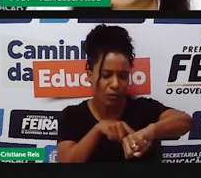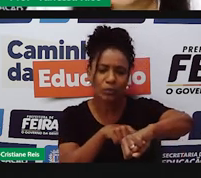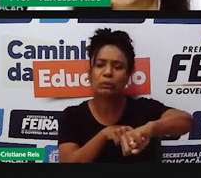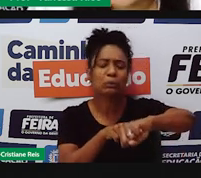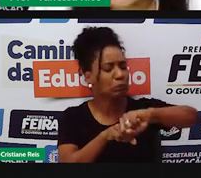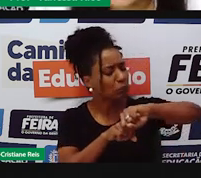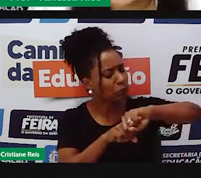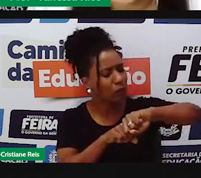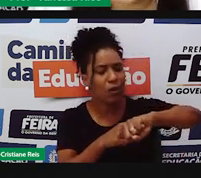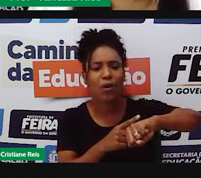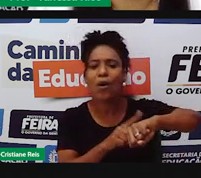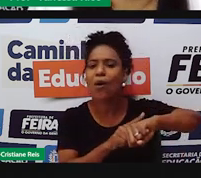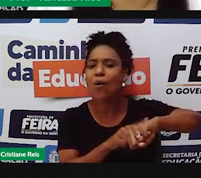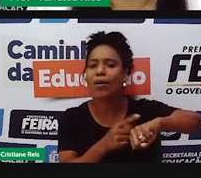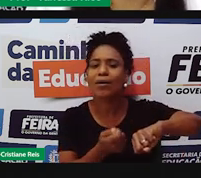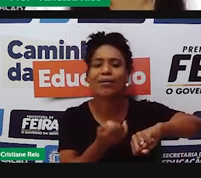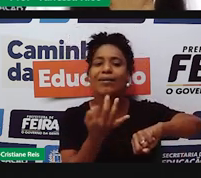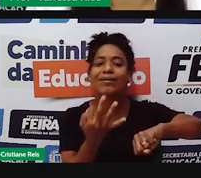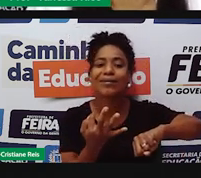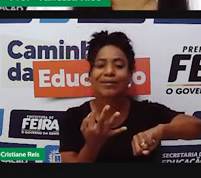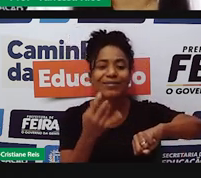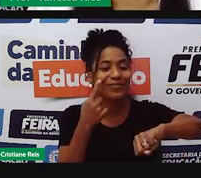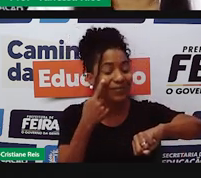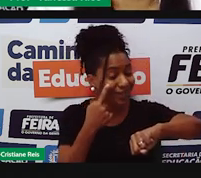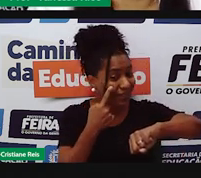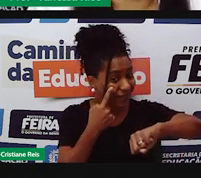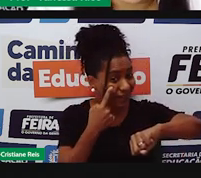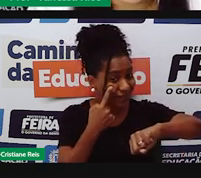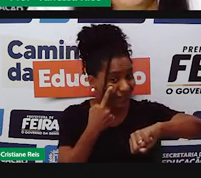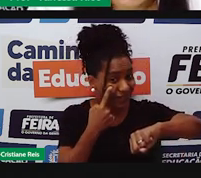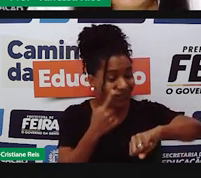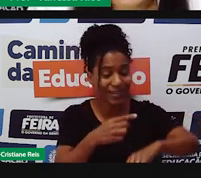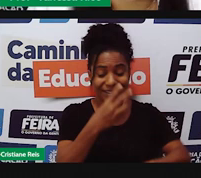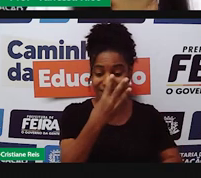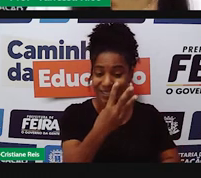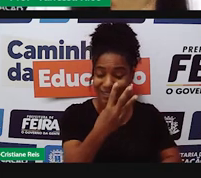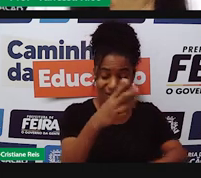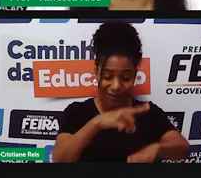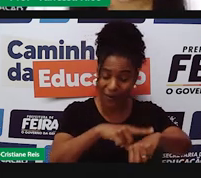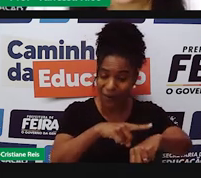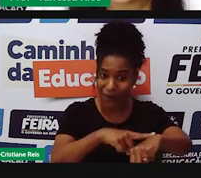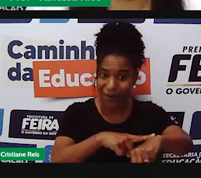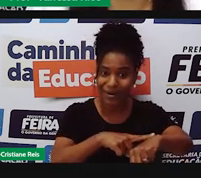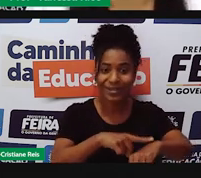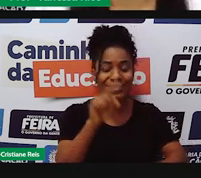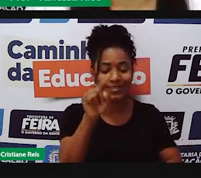horas são, olha só a resposta. São